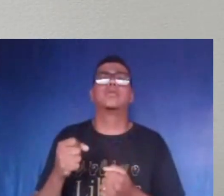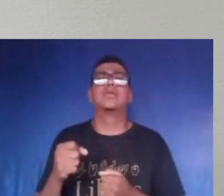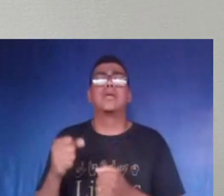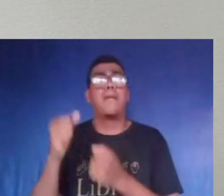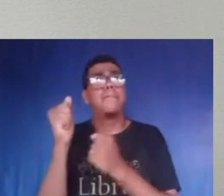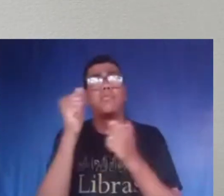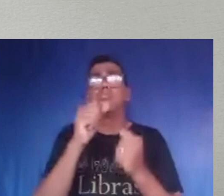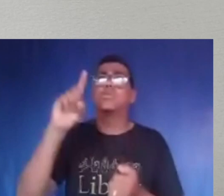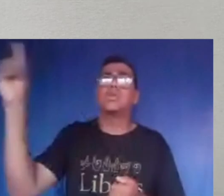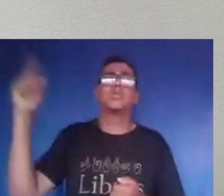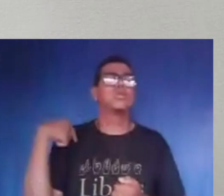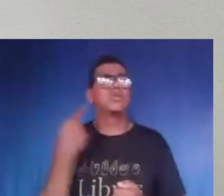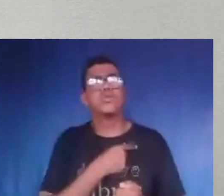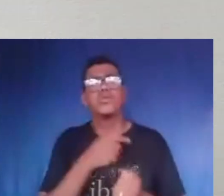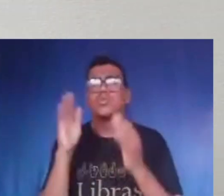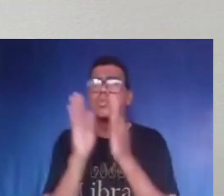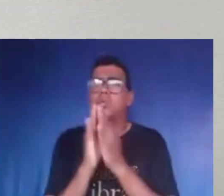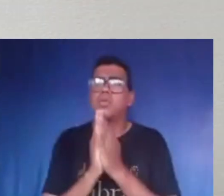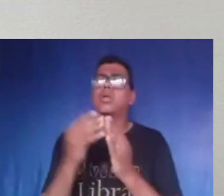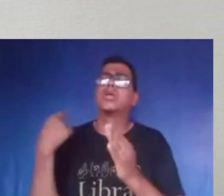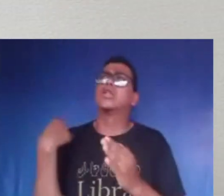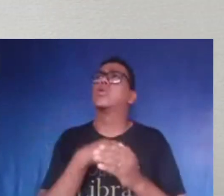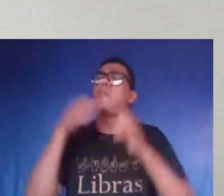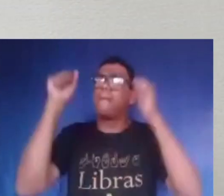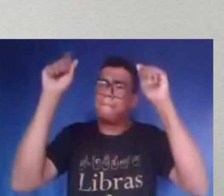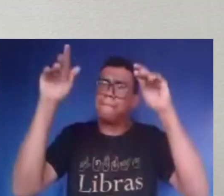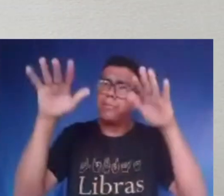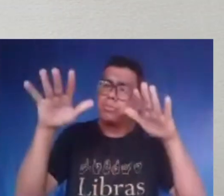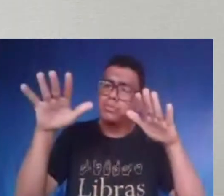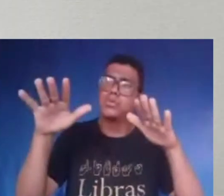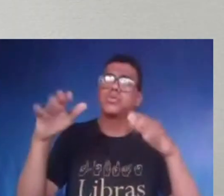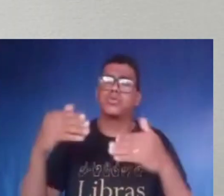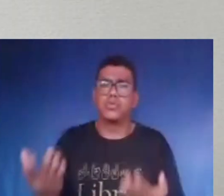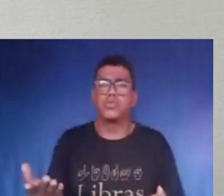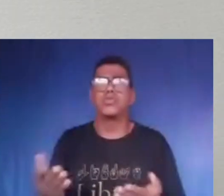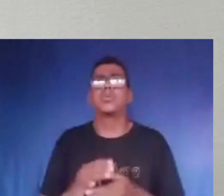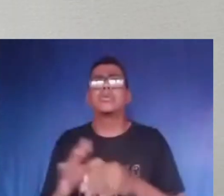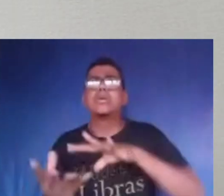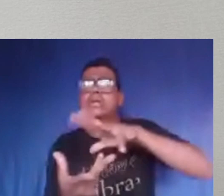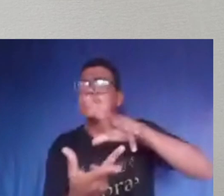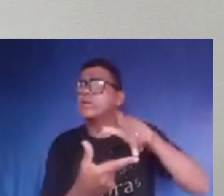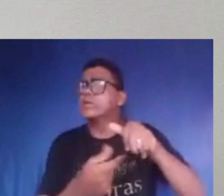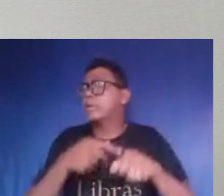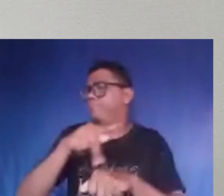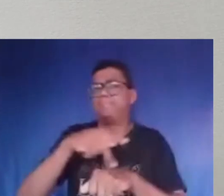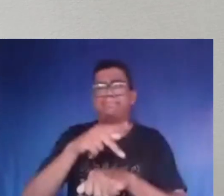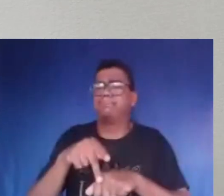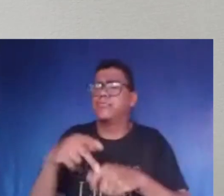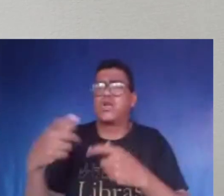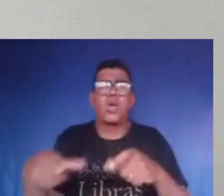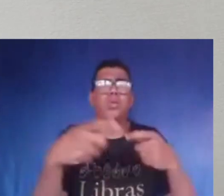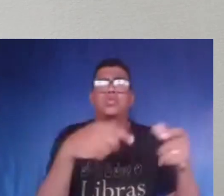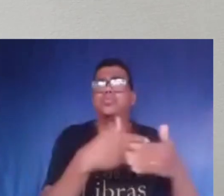Jerusalém. Então, queridos, esse versículo que ele fala, né, poder, amor e equilíbrio, está lá em 2 Timóteo